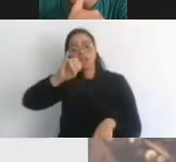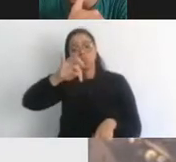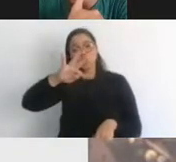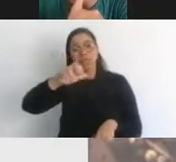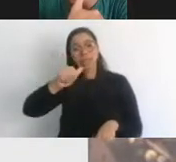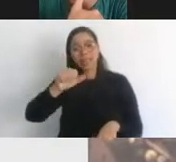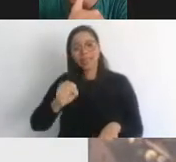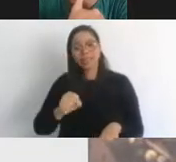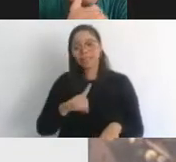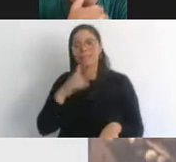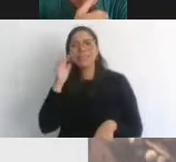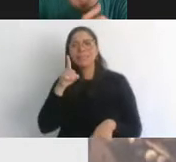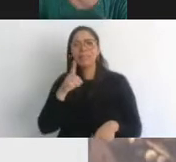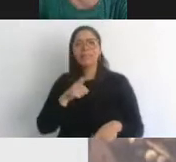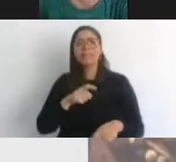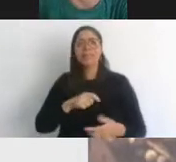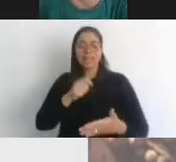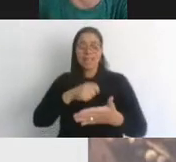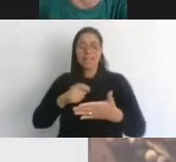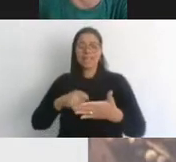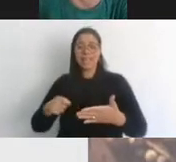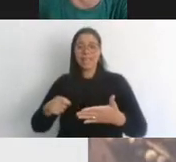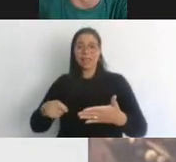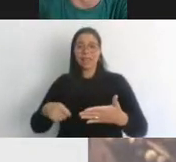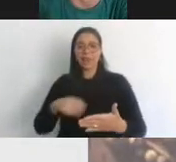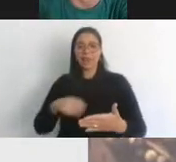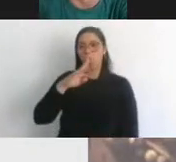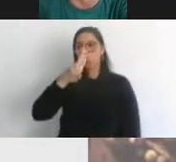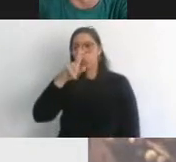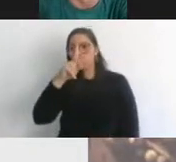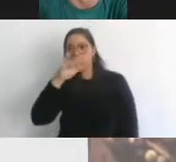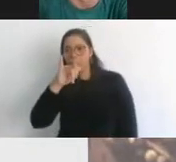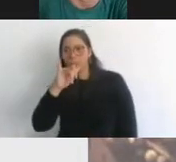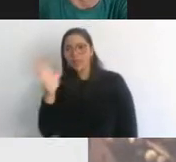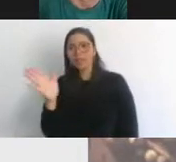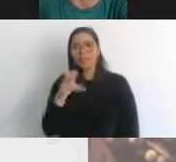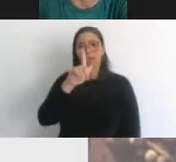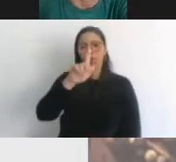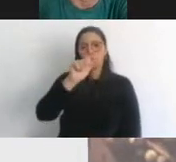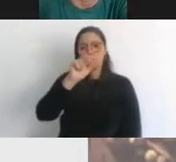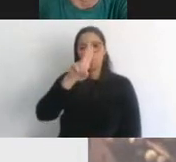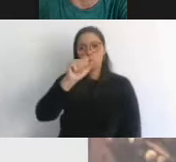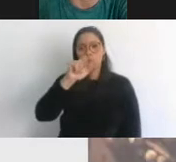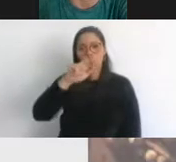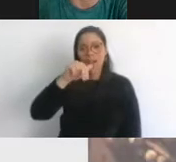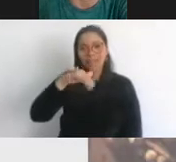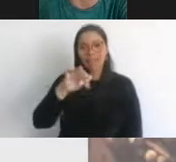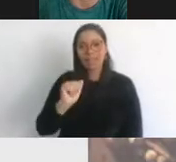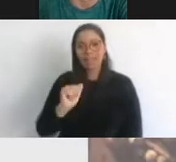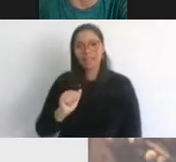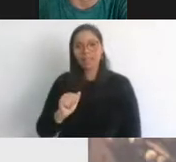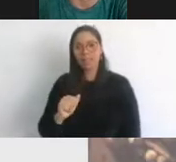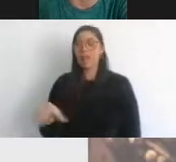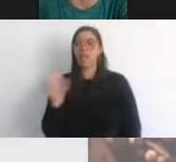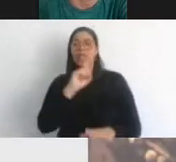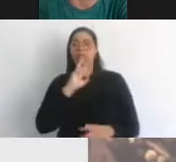se você sabe eles escreveram a gramática do tupi-guarani que era um tronco linguístico tupi-guarani não é não se trata de